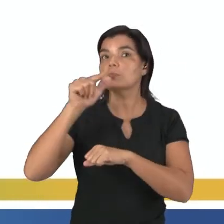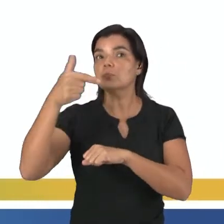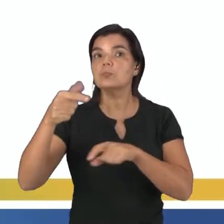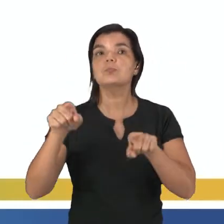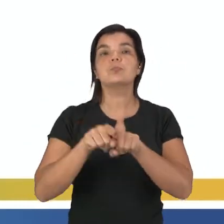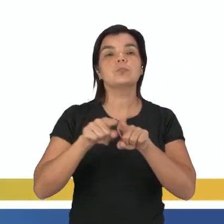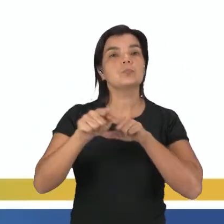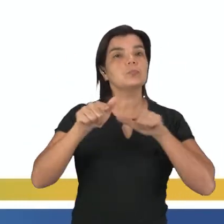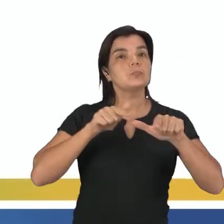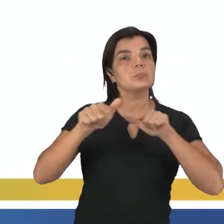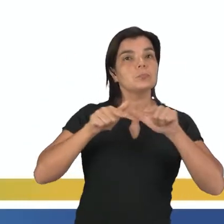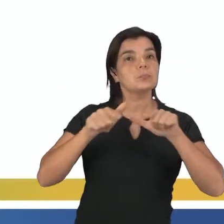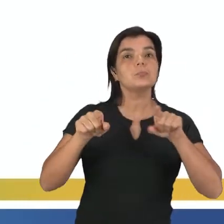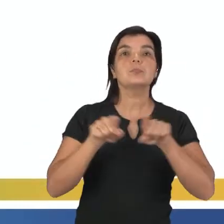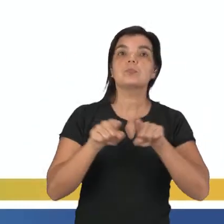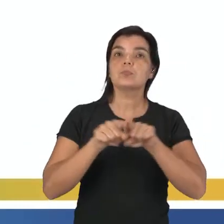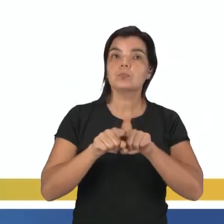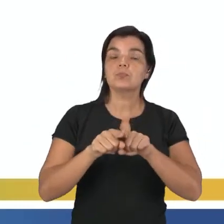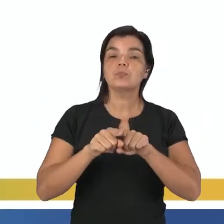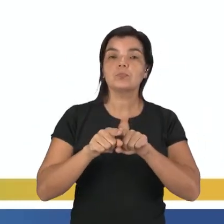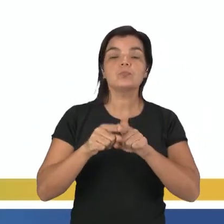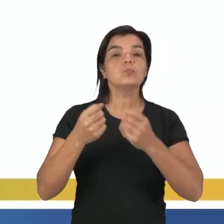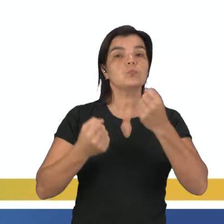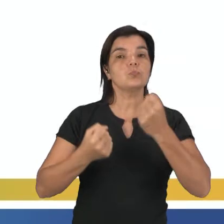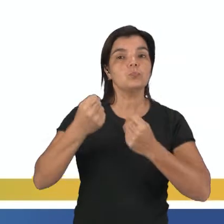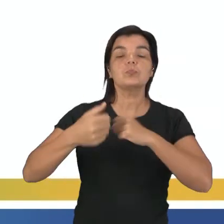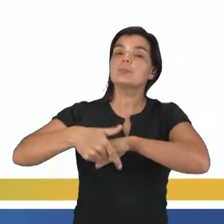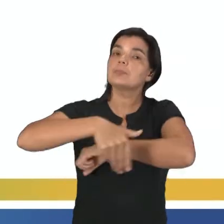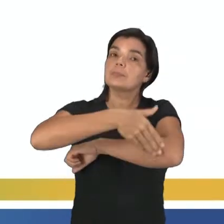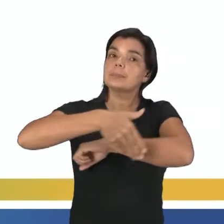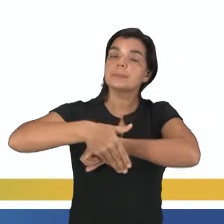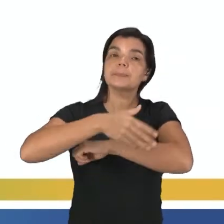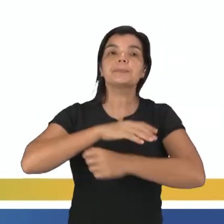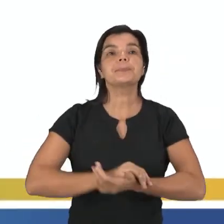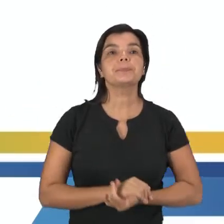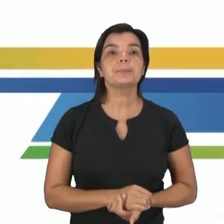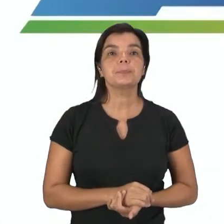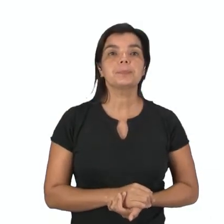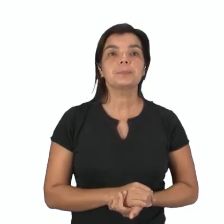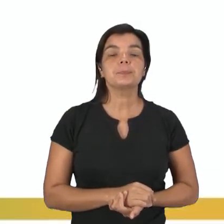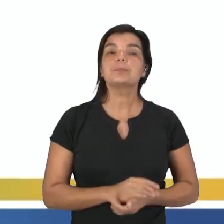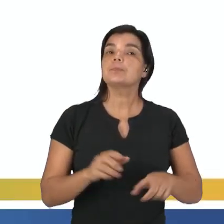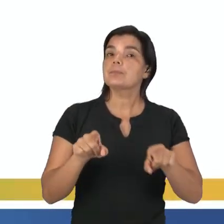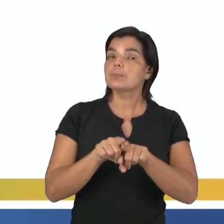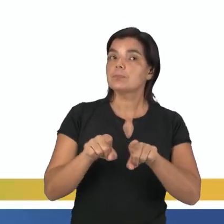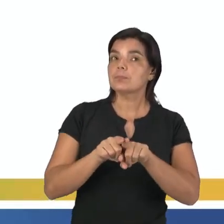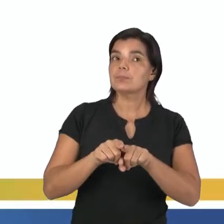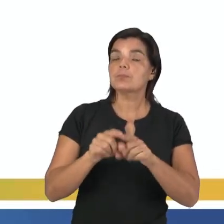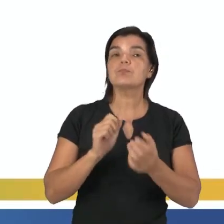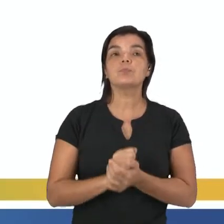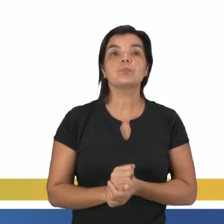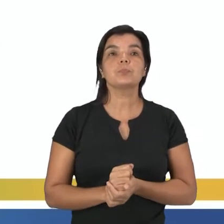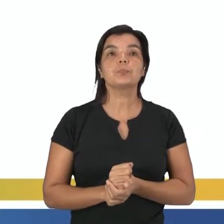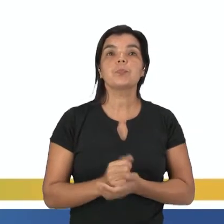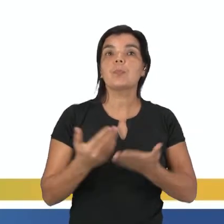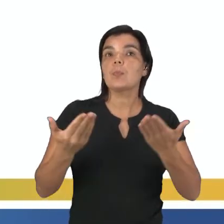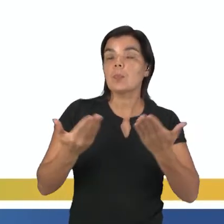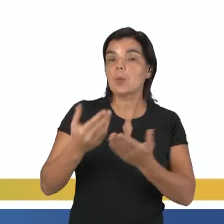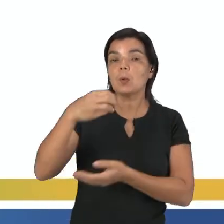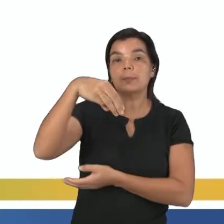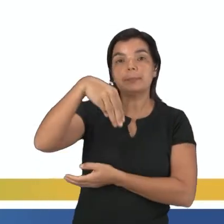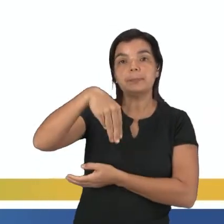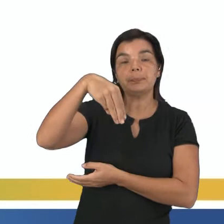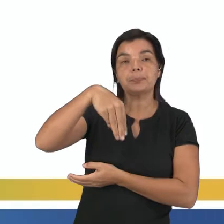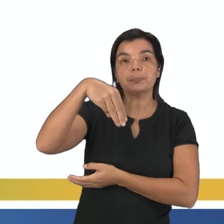outro, tempo de trabalho ou um tempo de um motorista na rua, tá ok? Assim a gente trabalha um pouco sobre a hora.